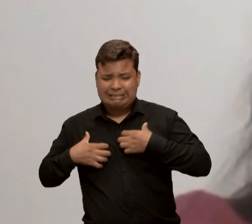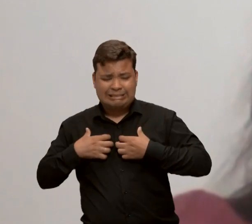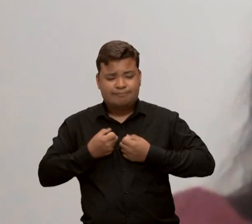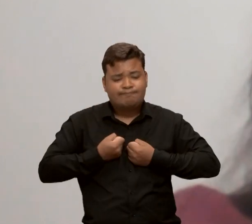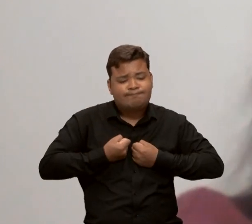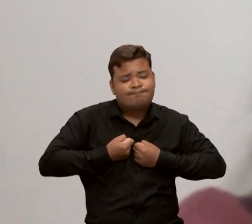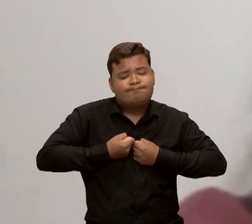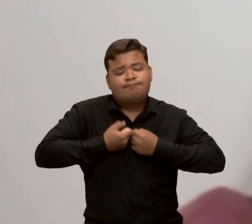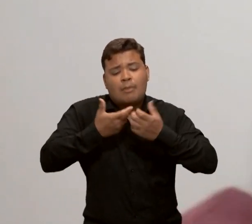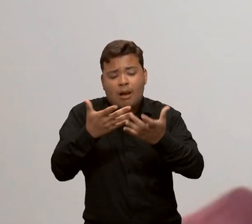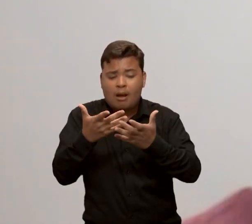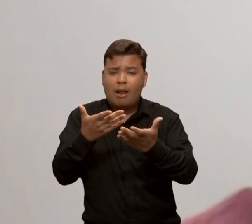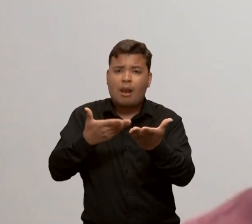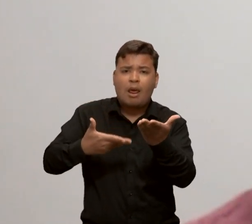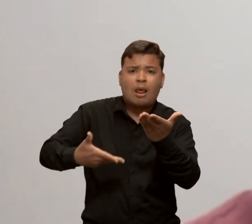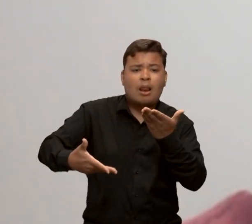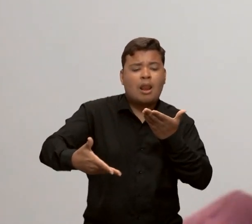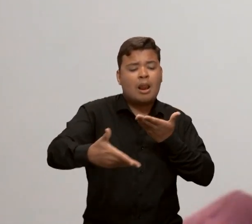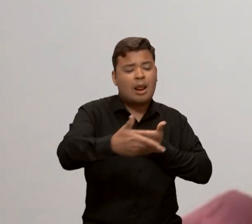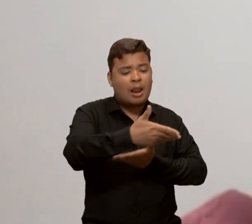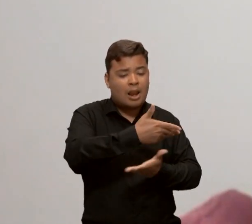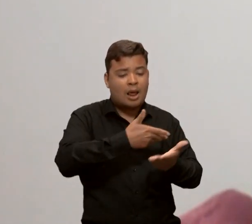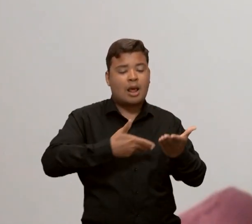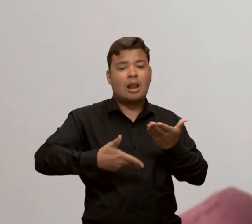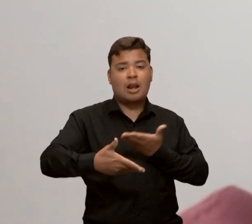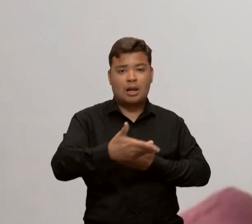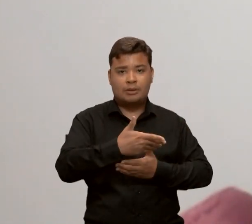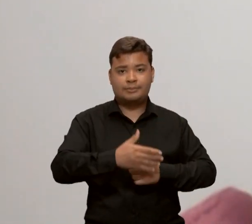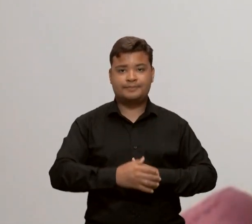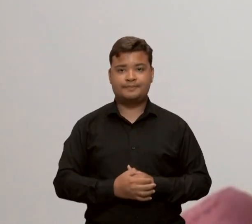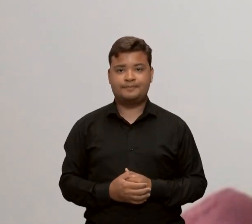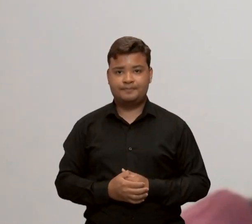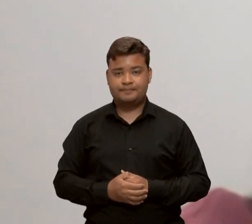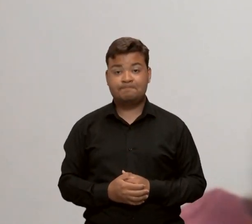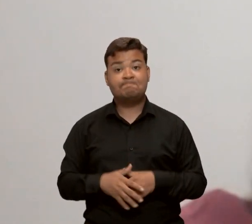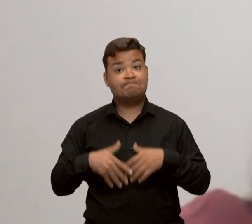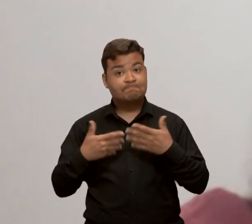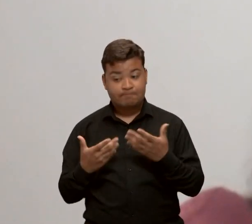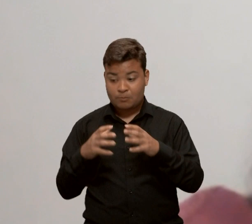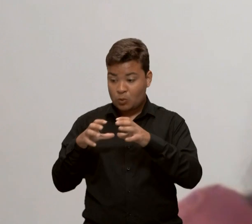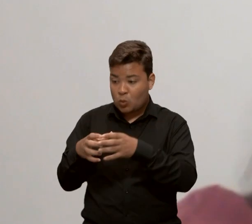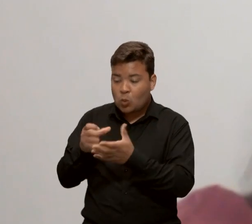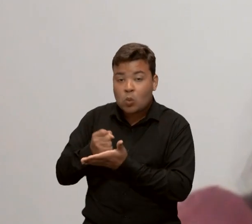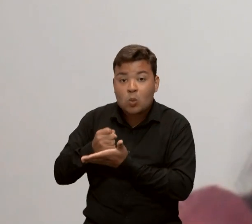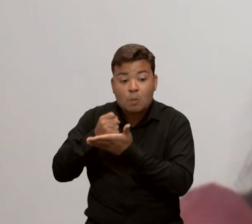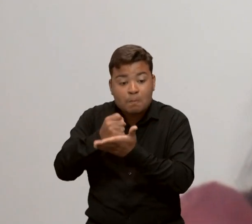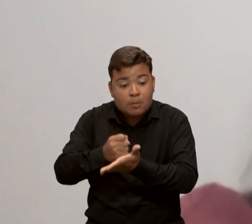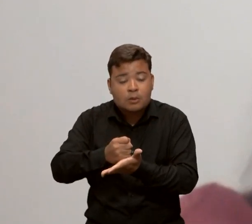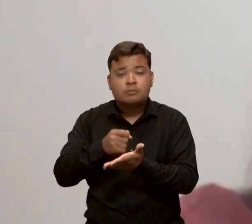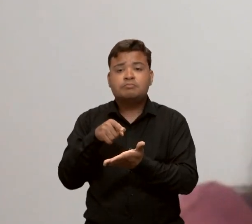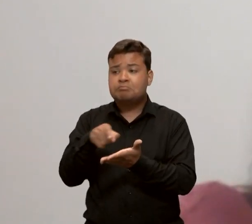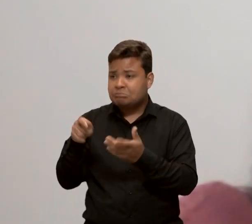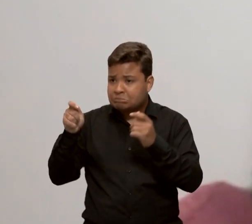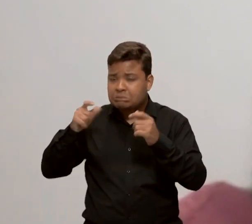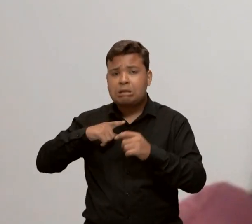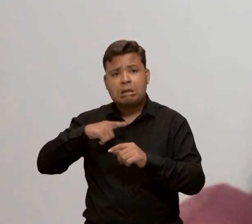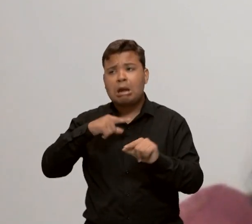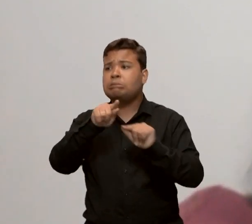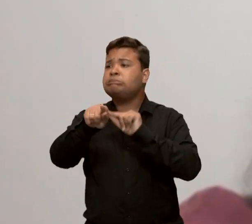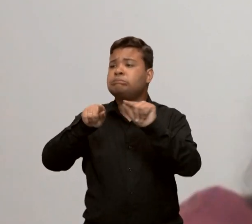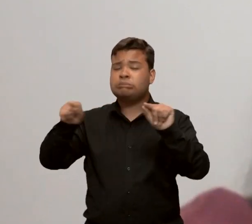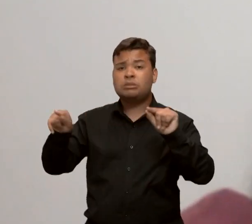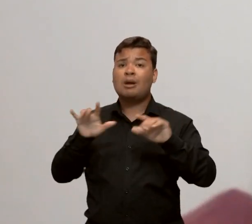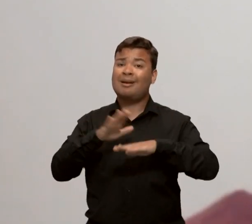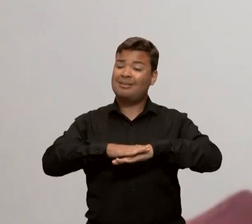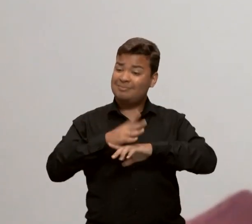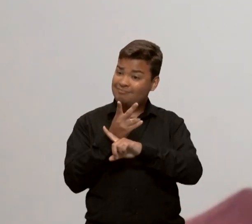vitórias. Então, a rede, ela está disponível, né? Basta procurar. E